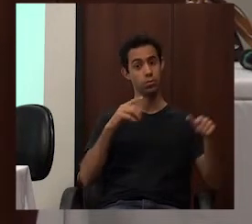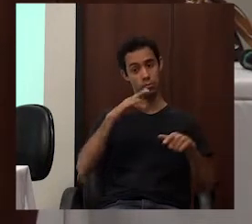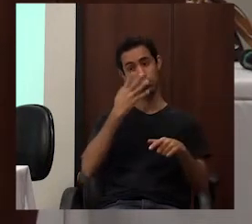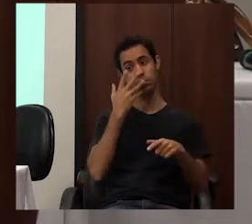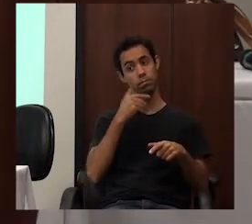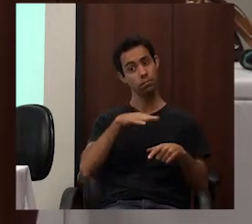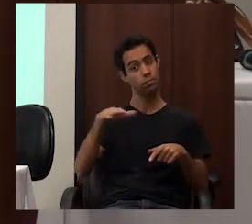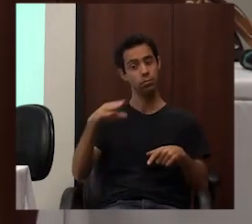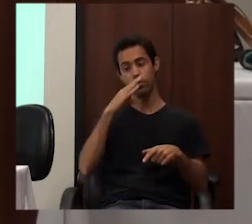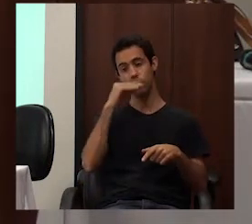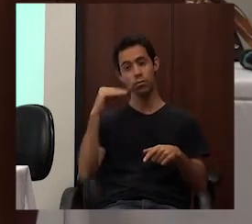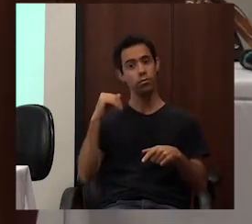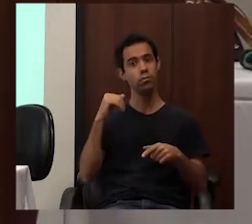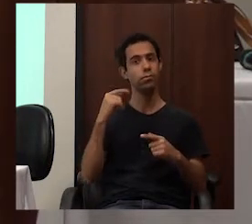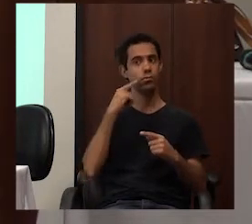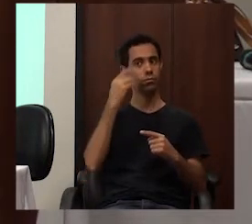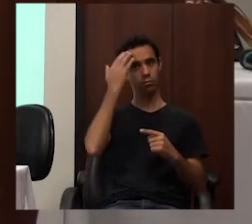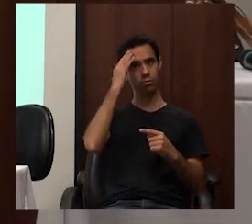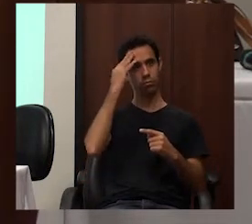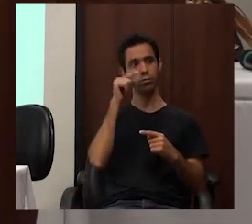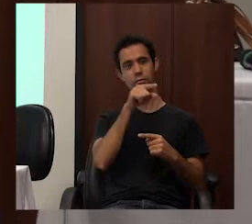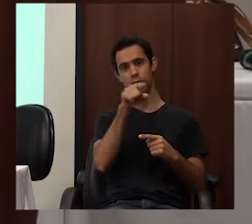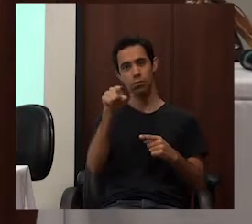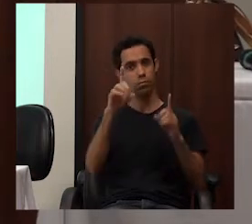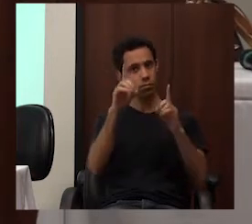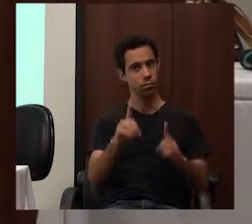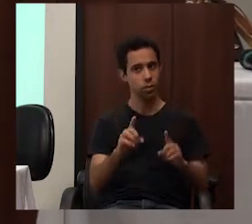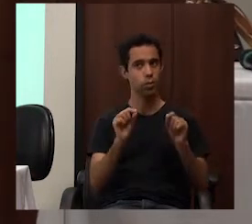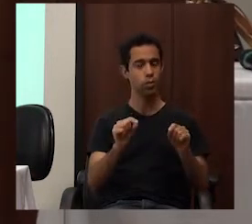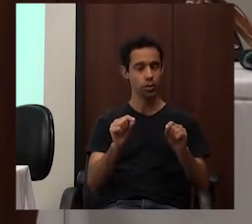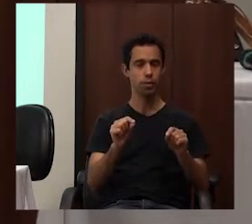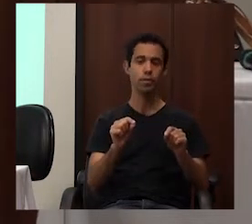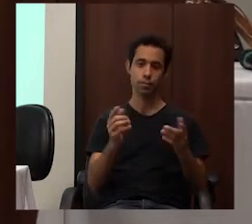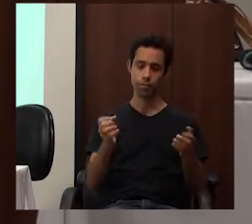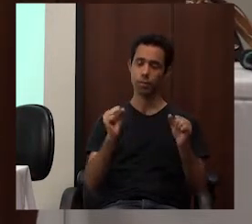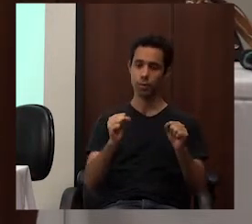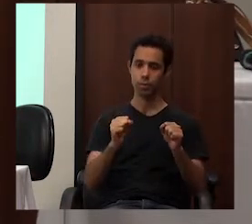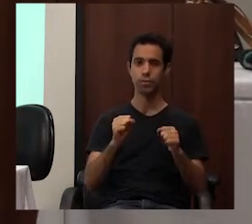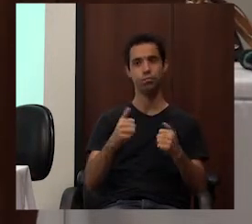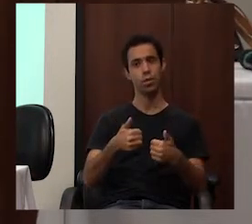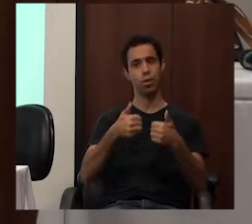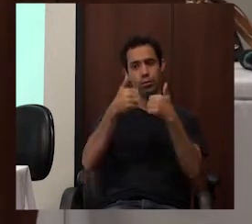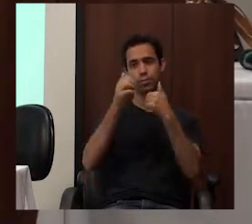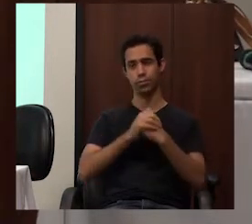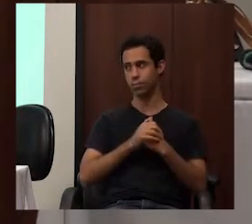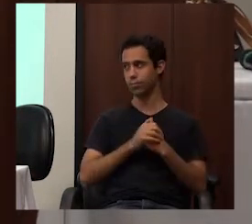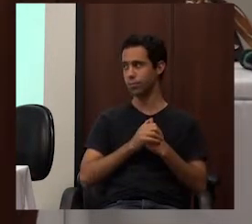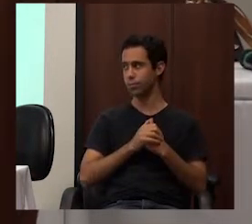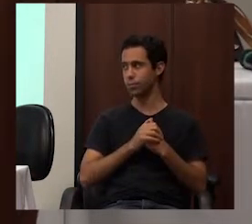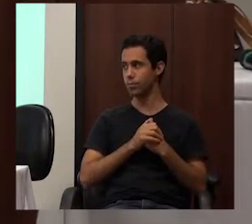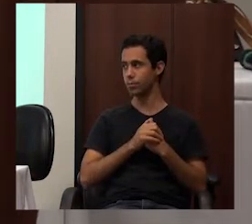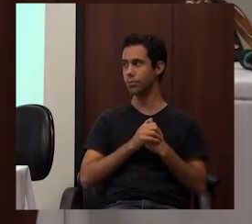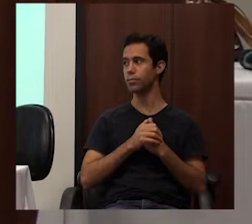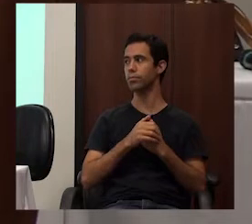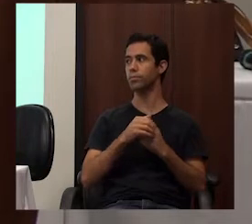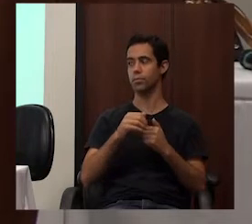adultos capazes de ouvir a livre expressão das pessoas com deficiência. Bom, artigo 24 da Educação. Os